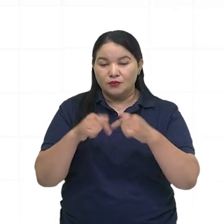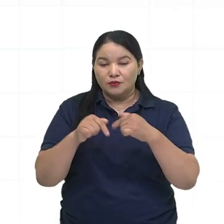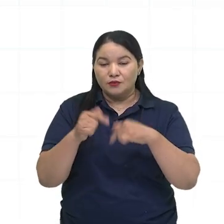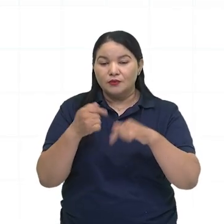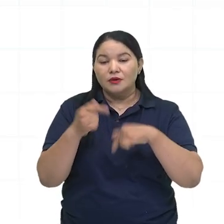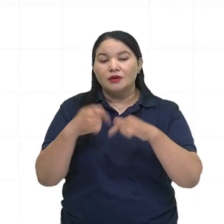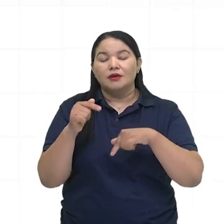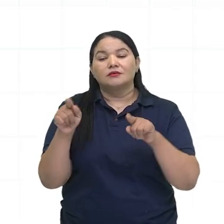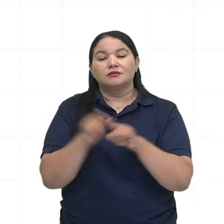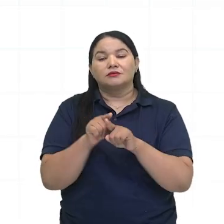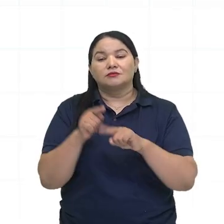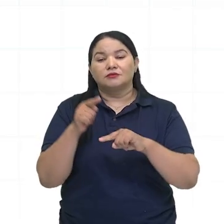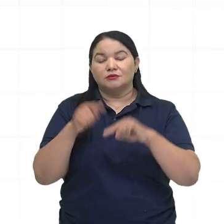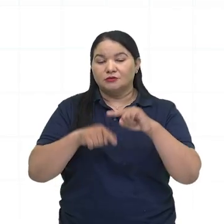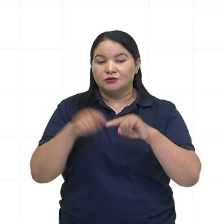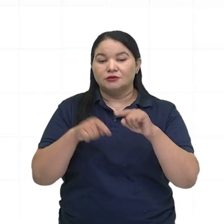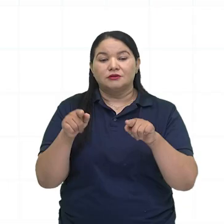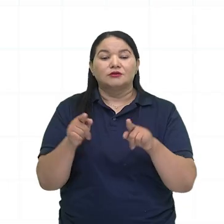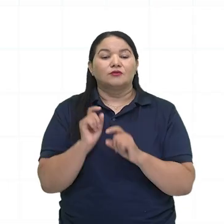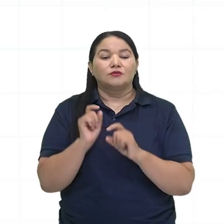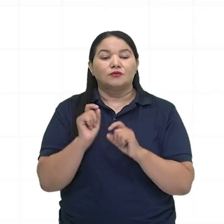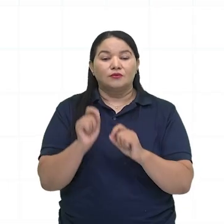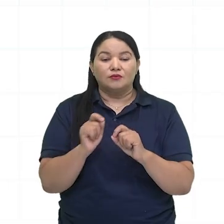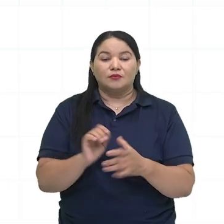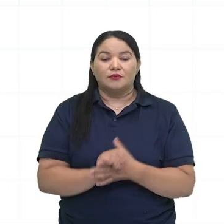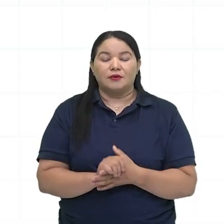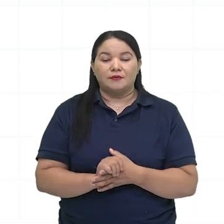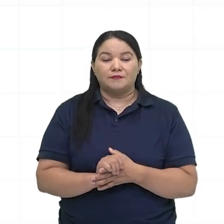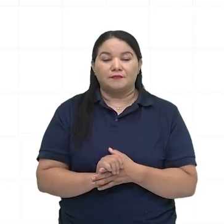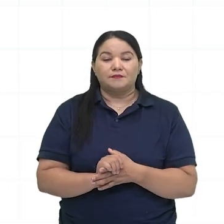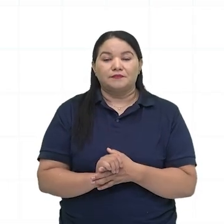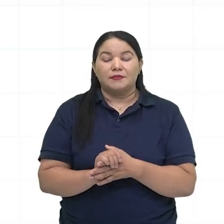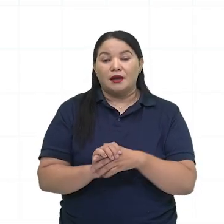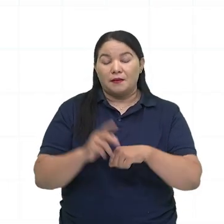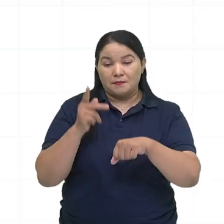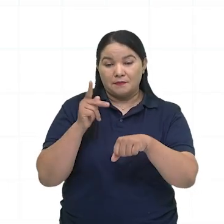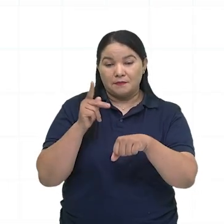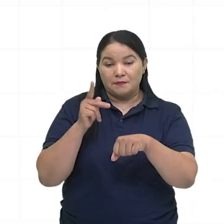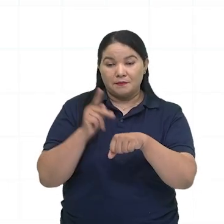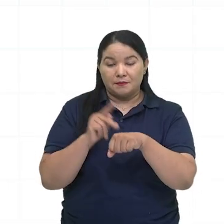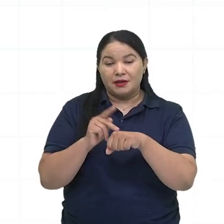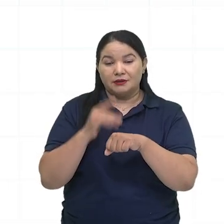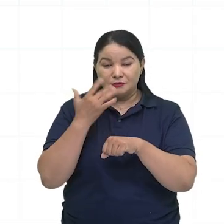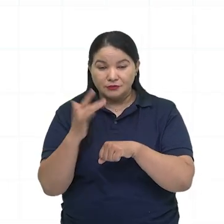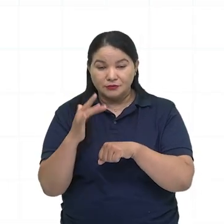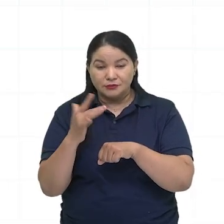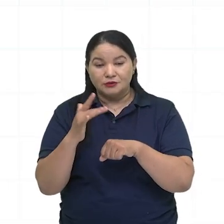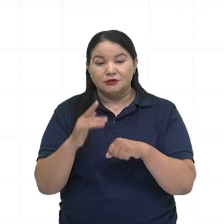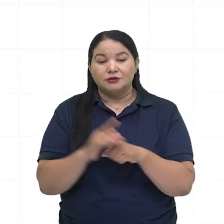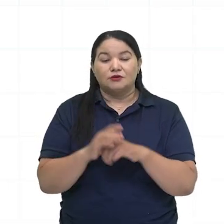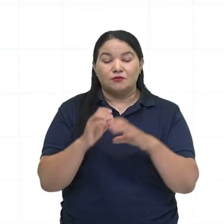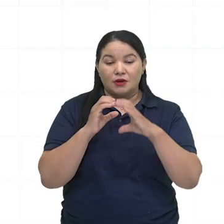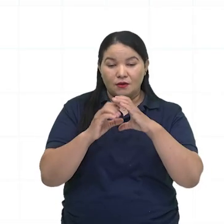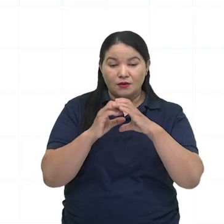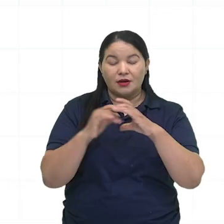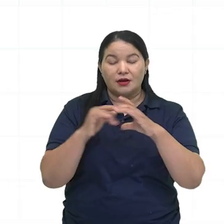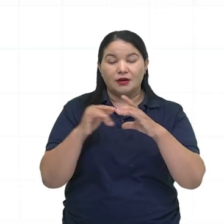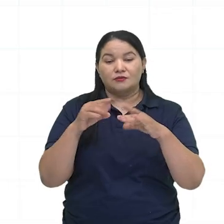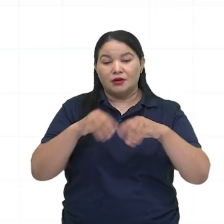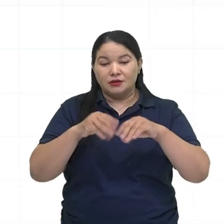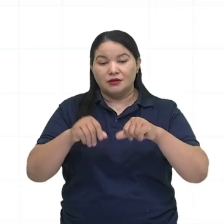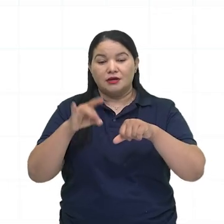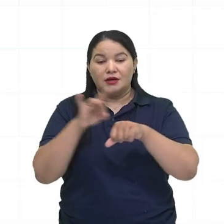químicos metálicos, tais quais como o diamante, o calcário, a areia, o carvão,